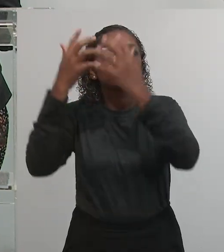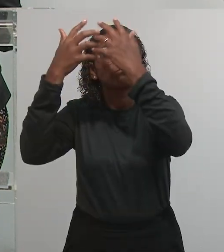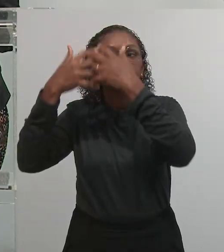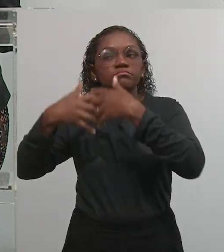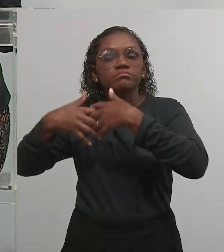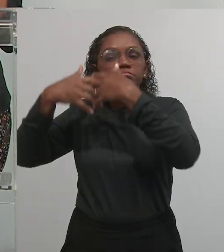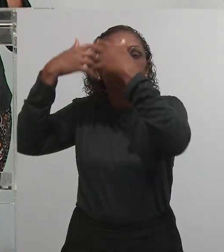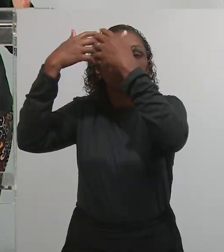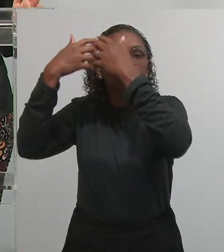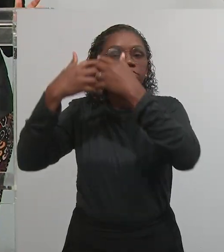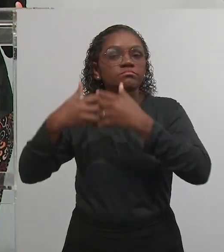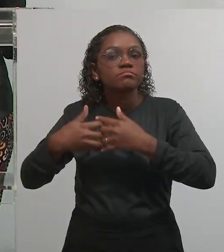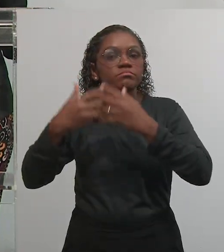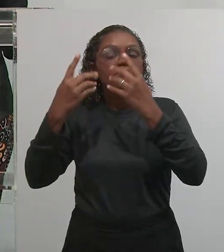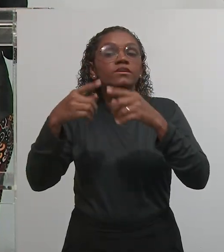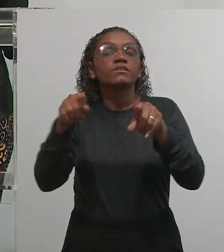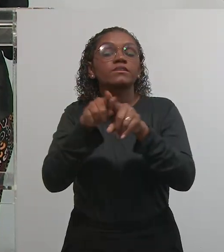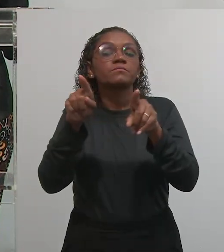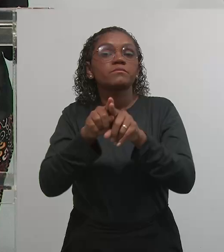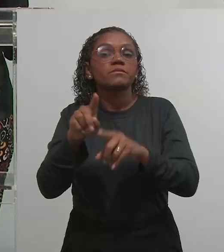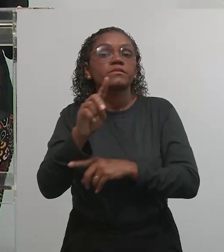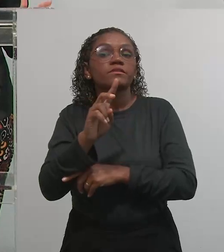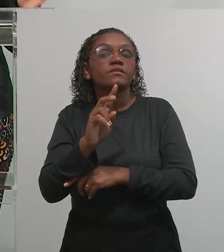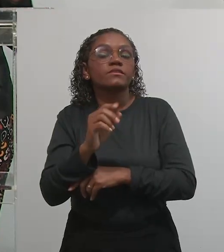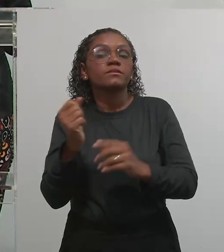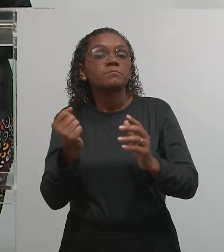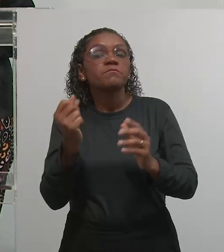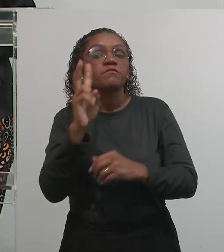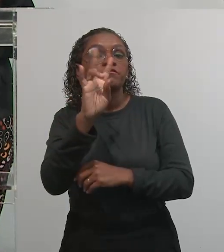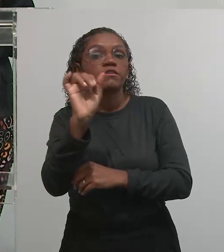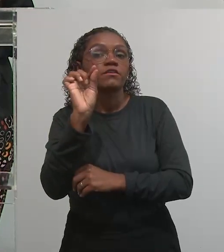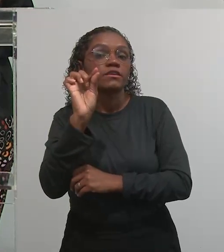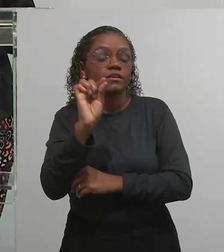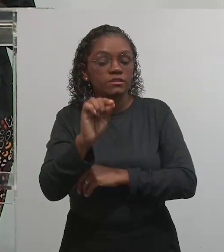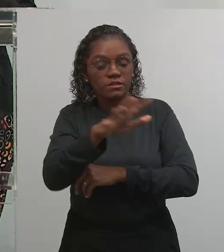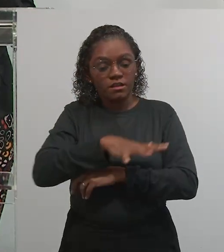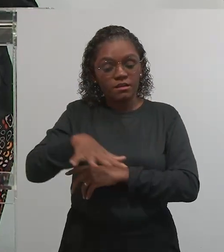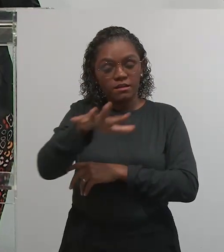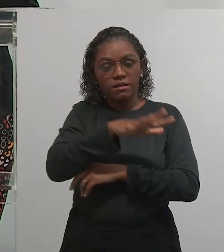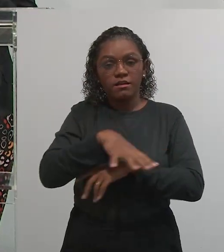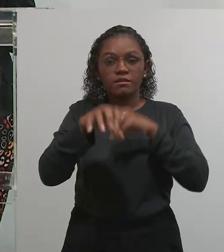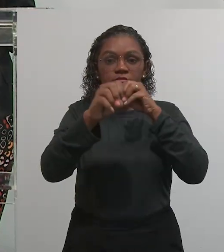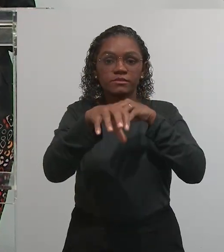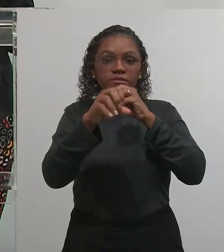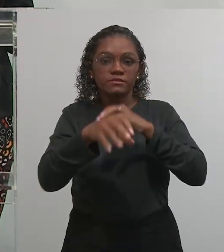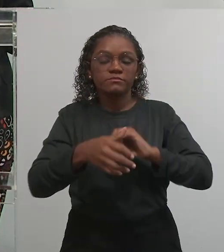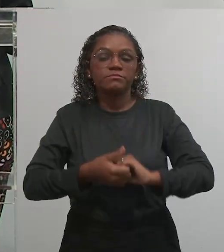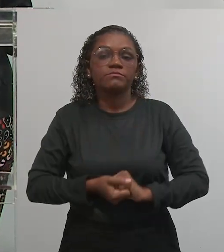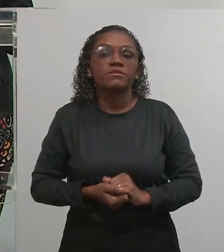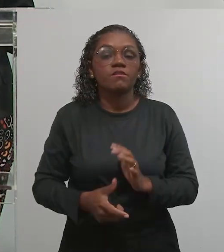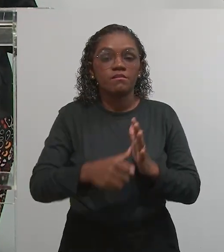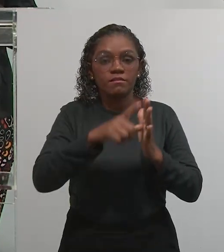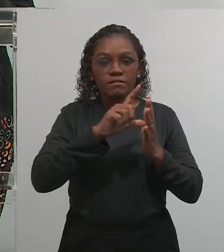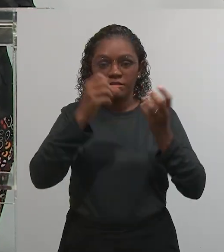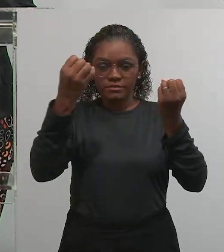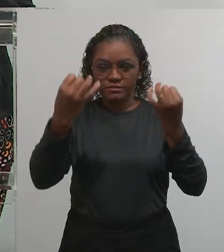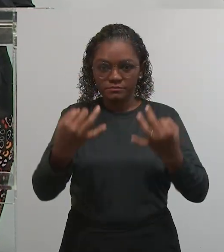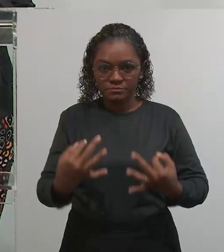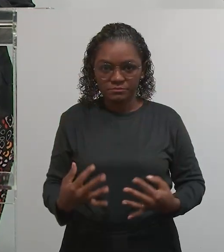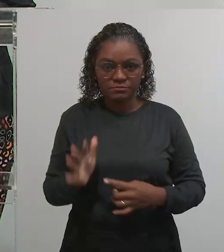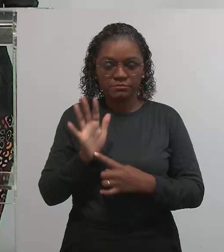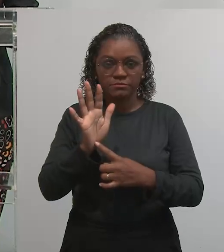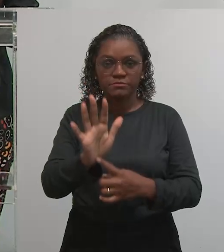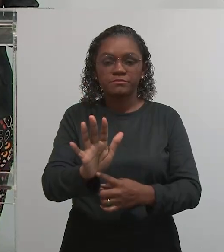refletindo também na educação daquele momento. Como eu disse para vocês na apresentação da disciplina, nós estamos